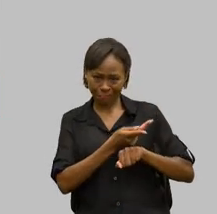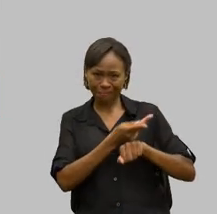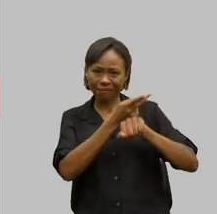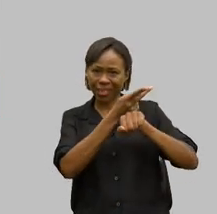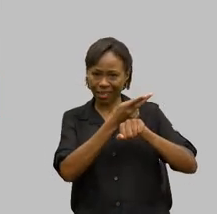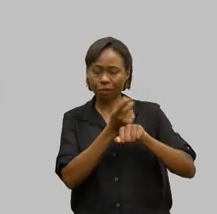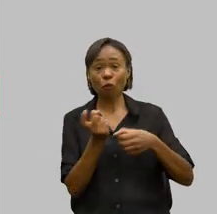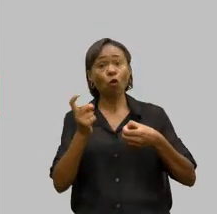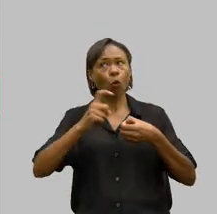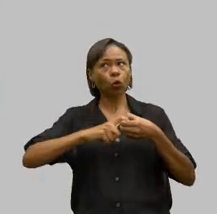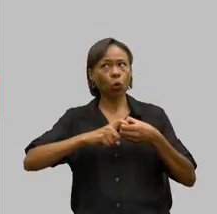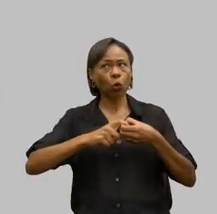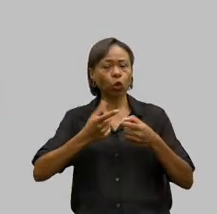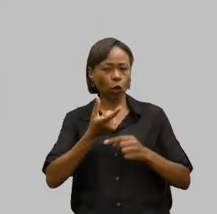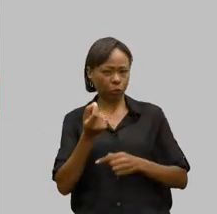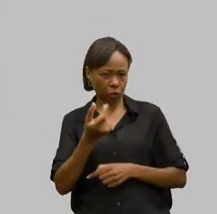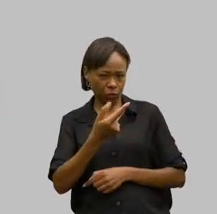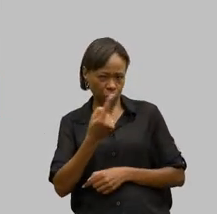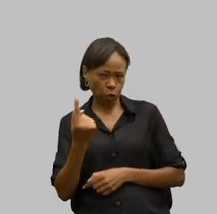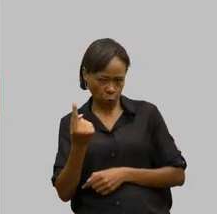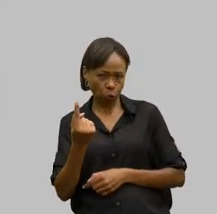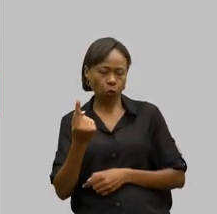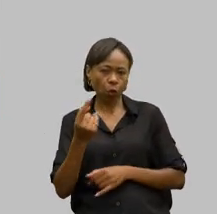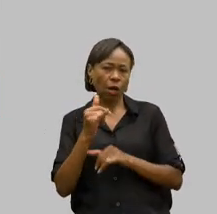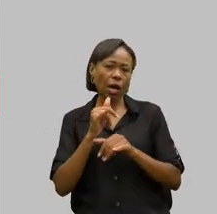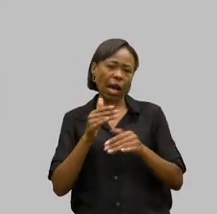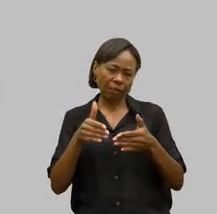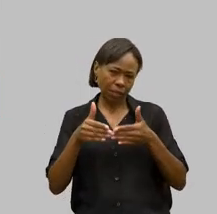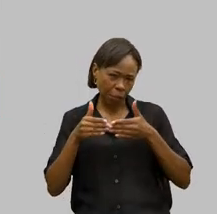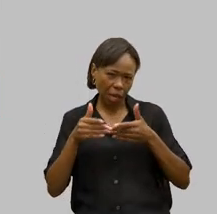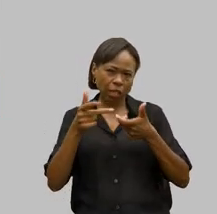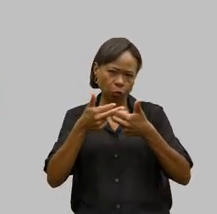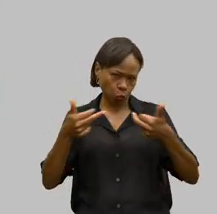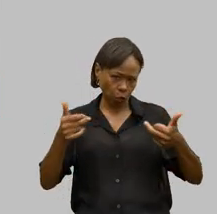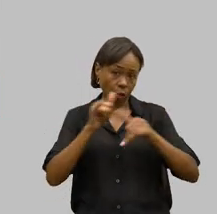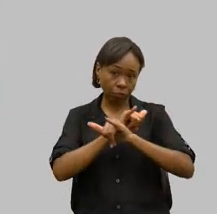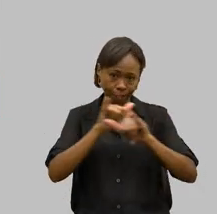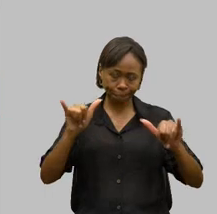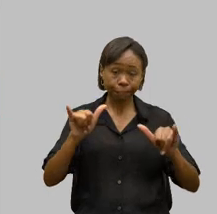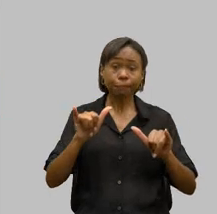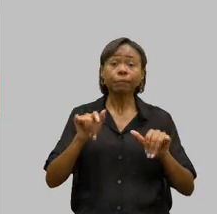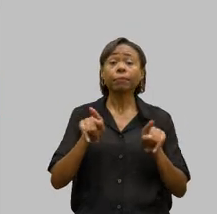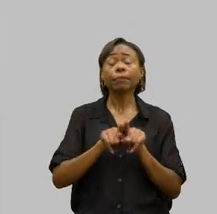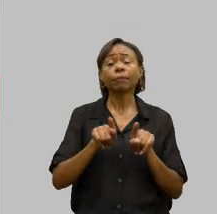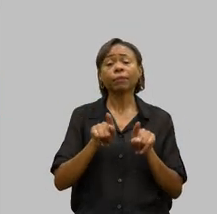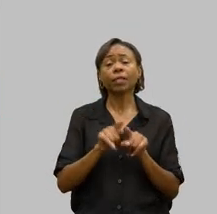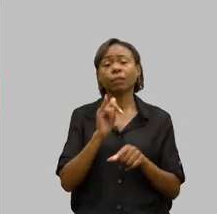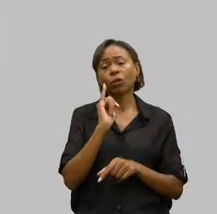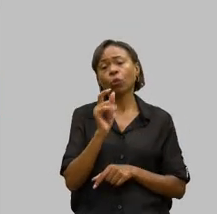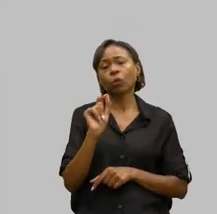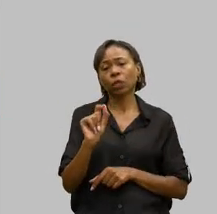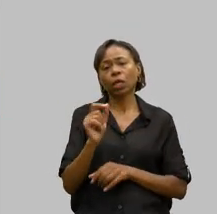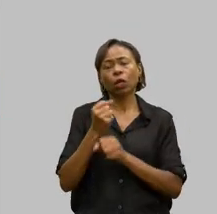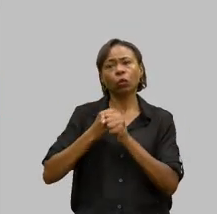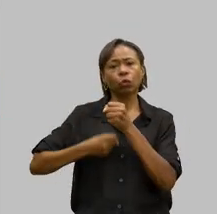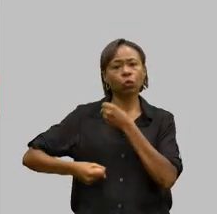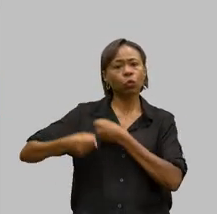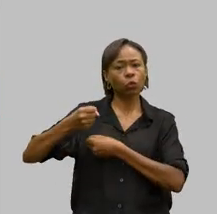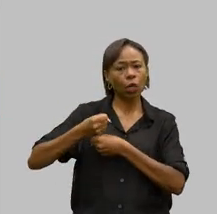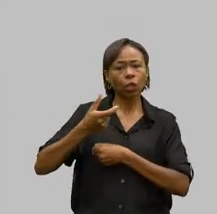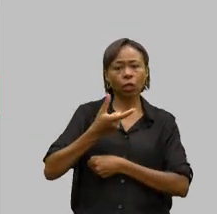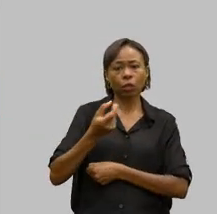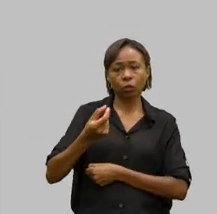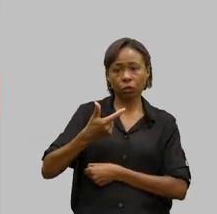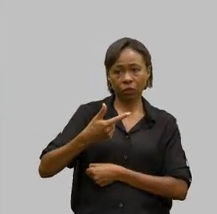a partir de 2021 as publicações e afastamentos, eu gostaria também de dizer que no ano de 2023